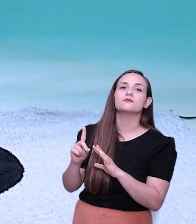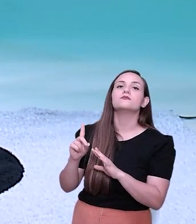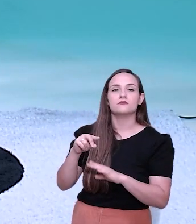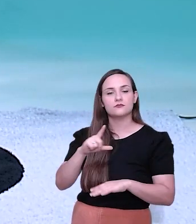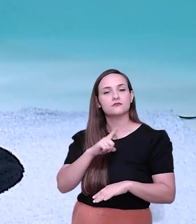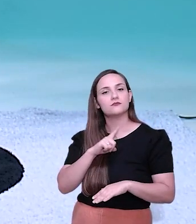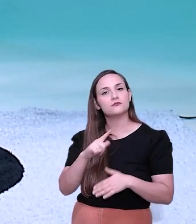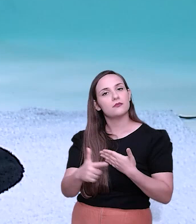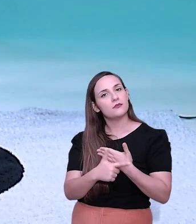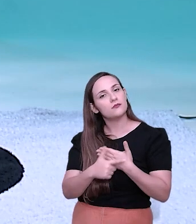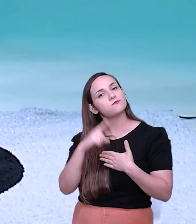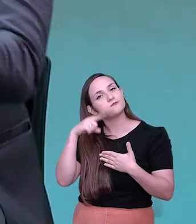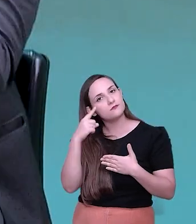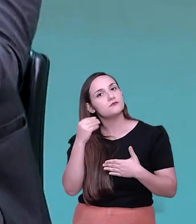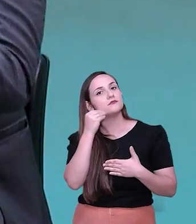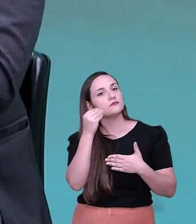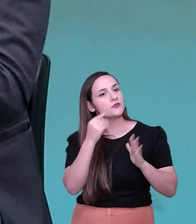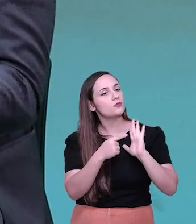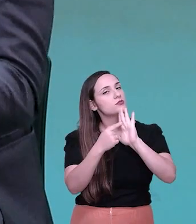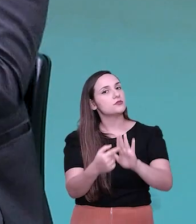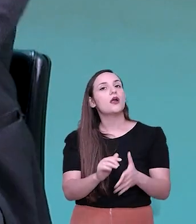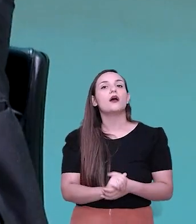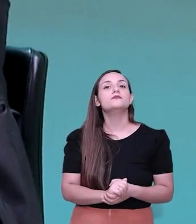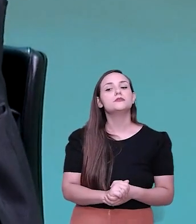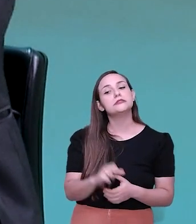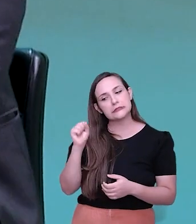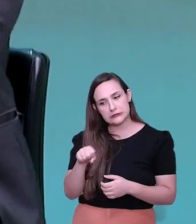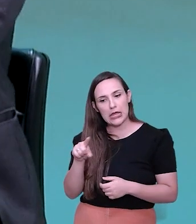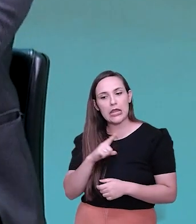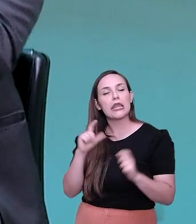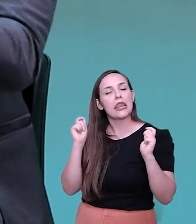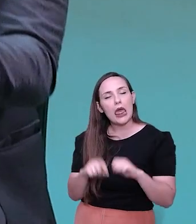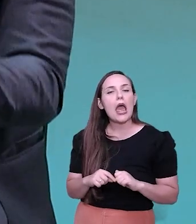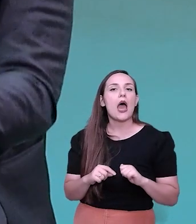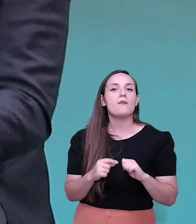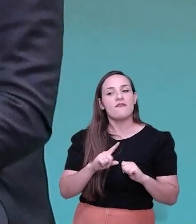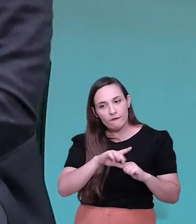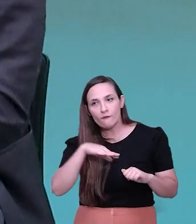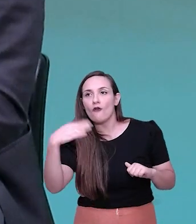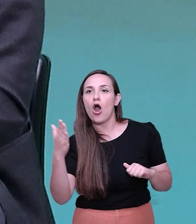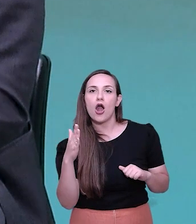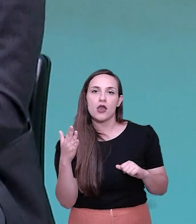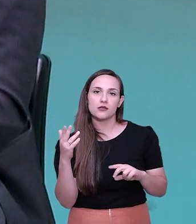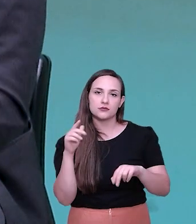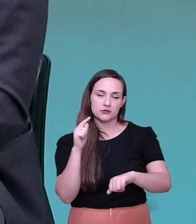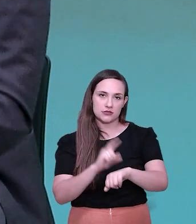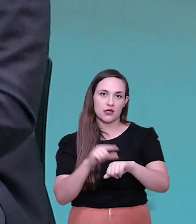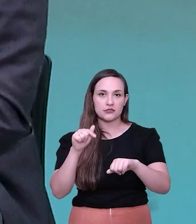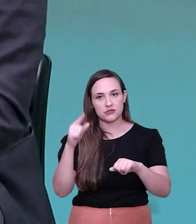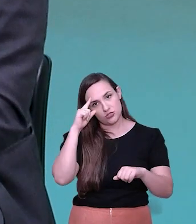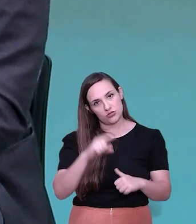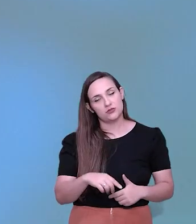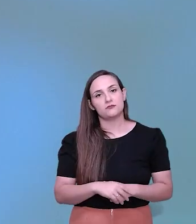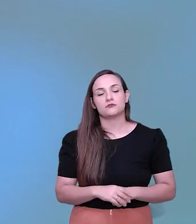entrar o papel do advogado para tentar narrativamente mostrar que efetivamente o seu cliente tem direito subjetivo àquele benefício que seria,